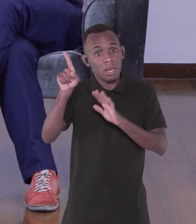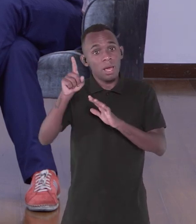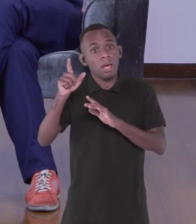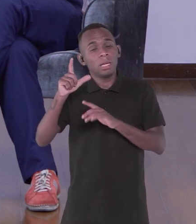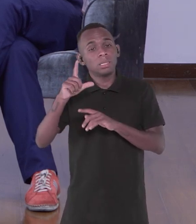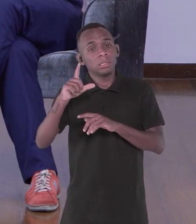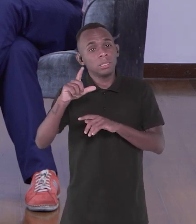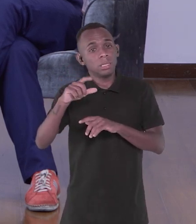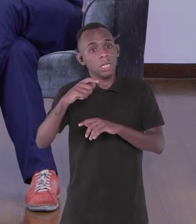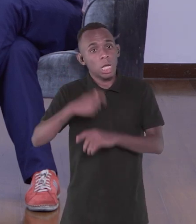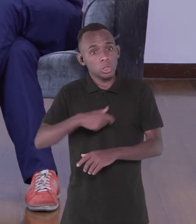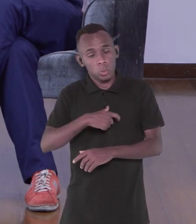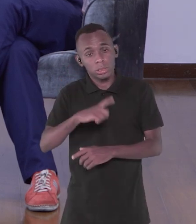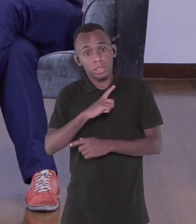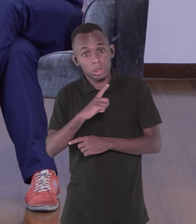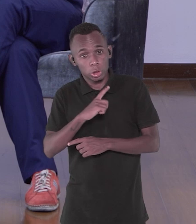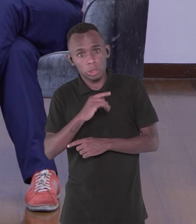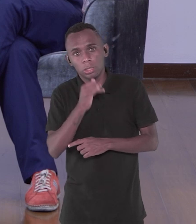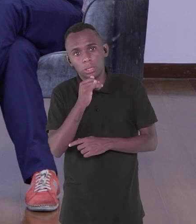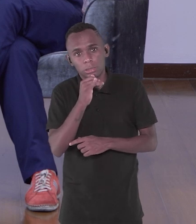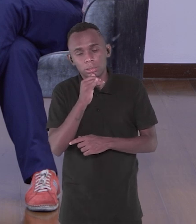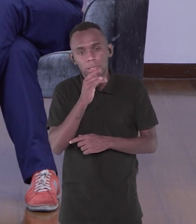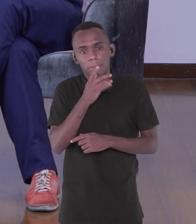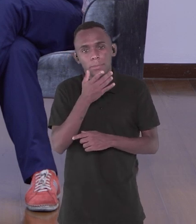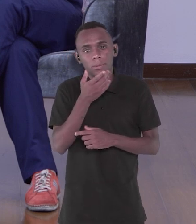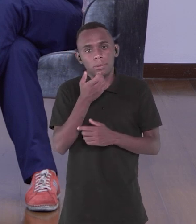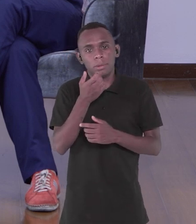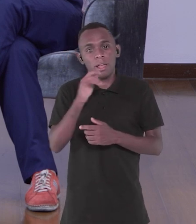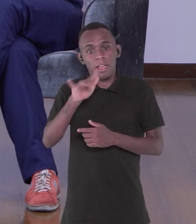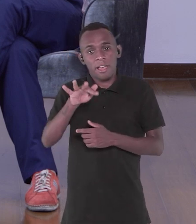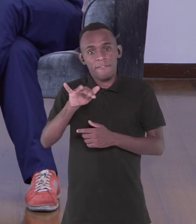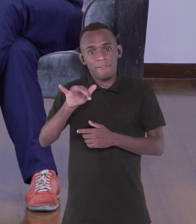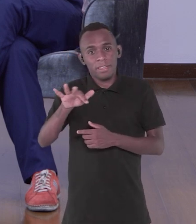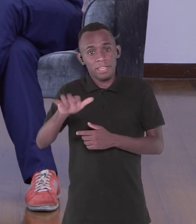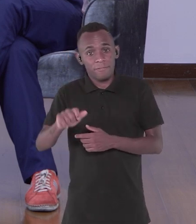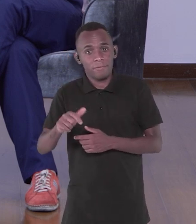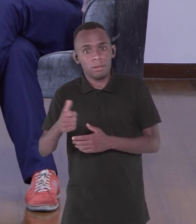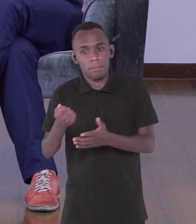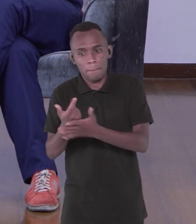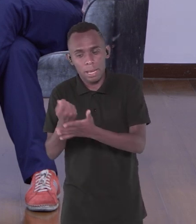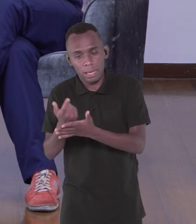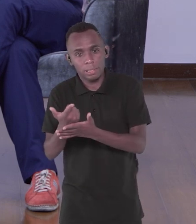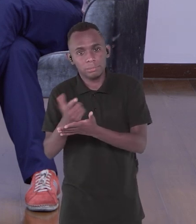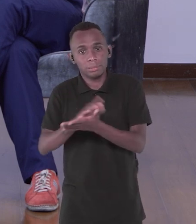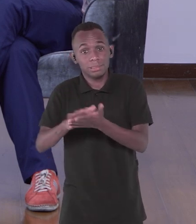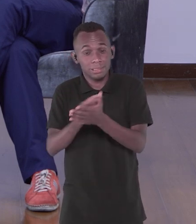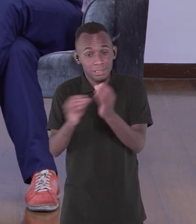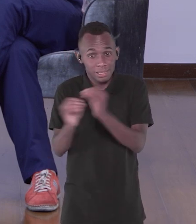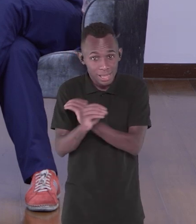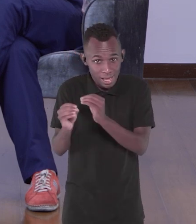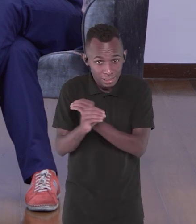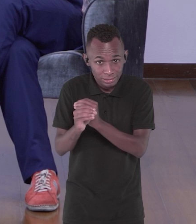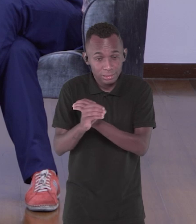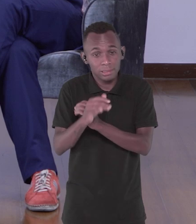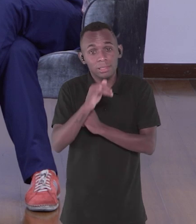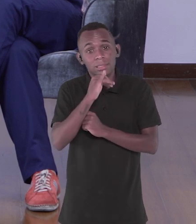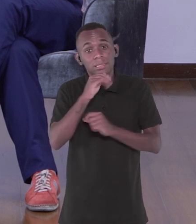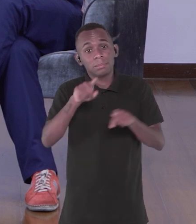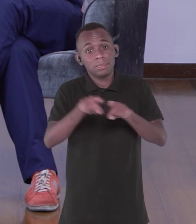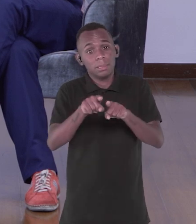mais, a lei de que a FIFA não pagava imposto, não podia ser alvo de operação policial. Na América do Sul, a